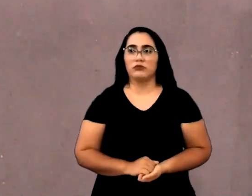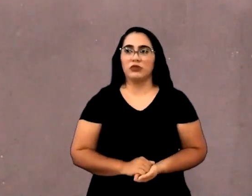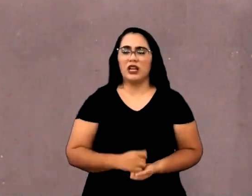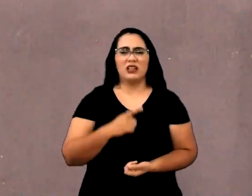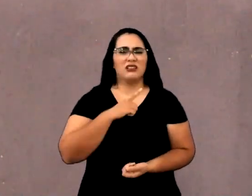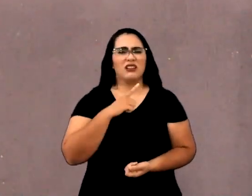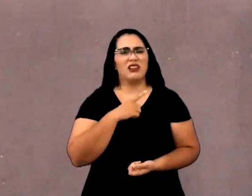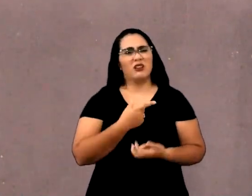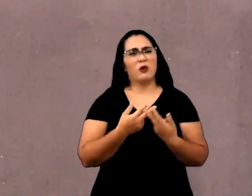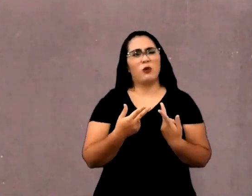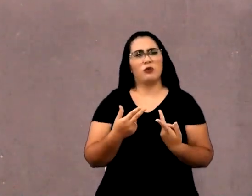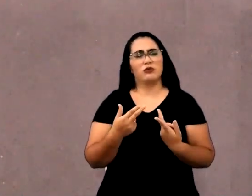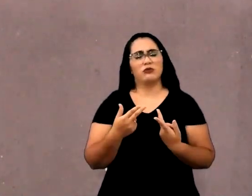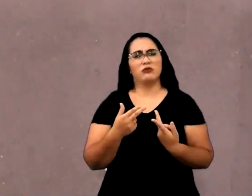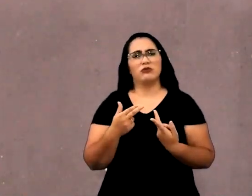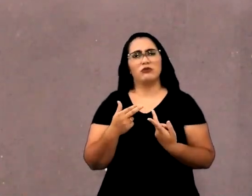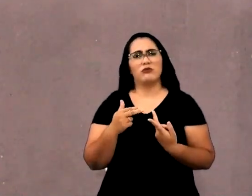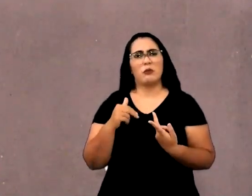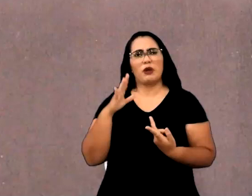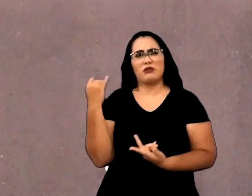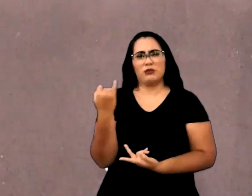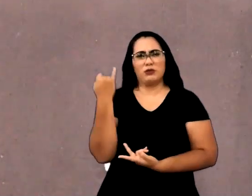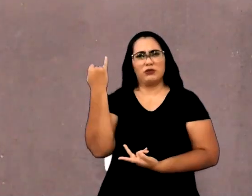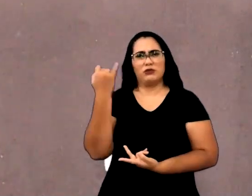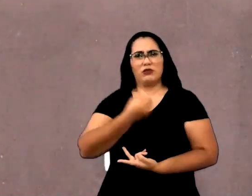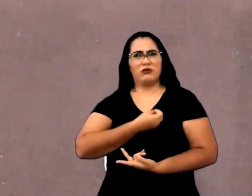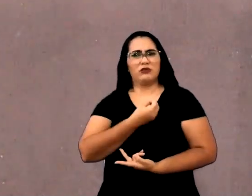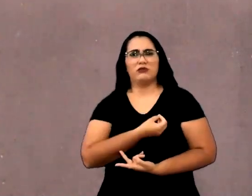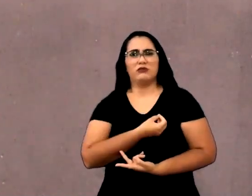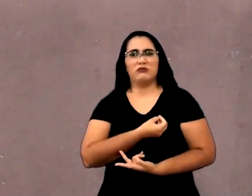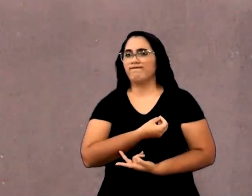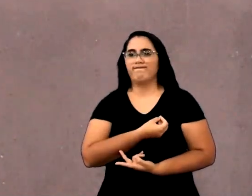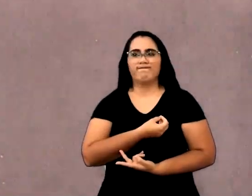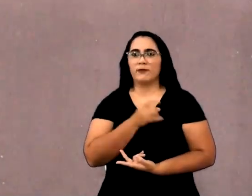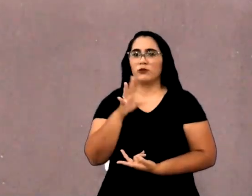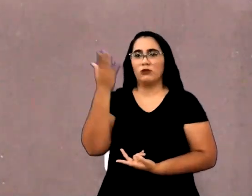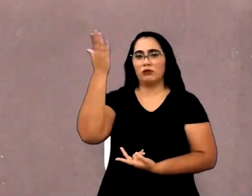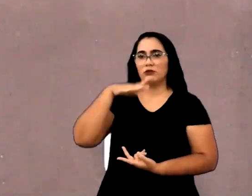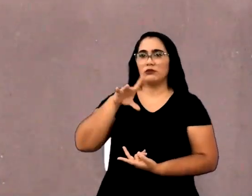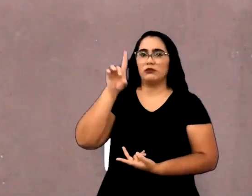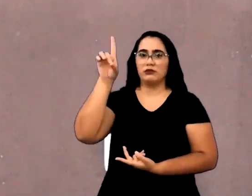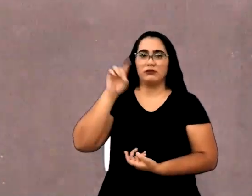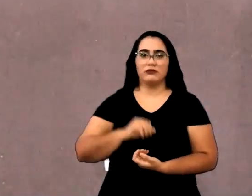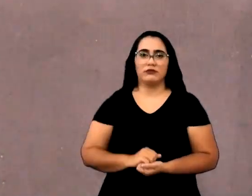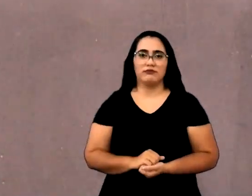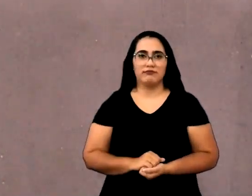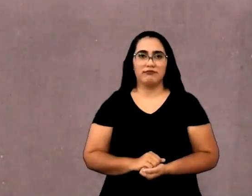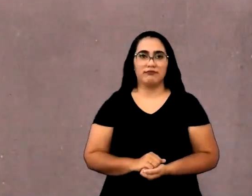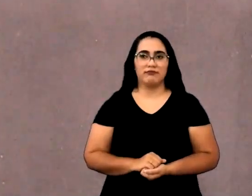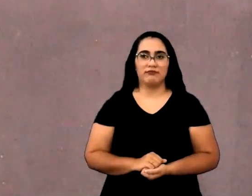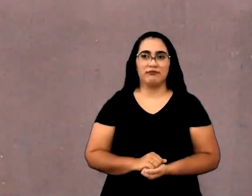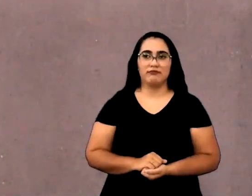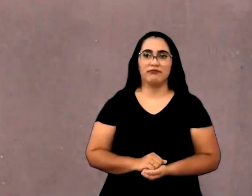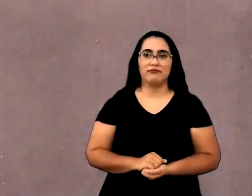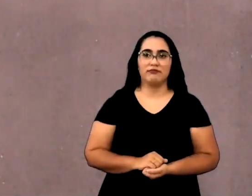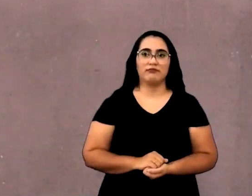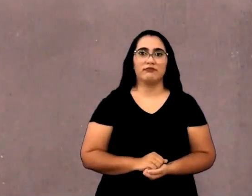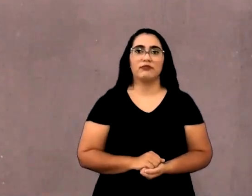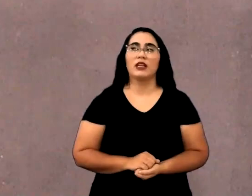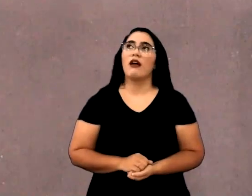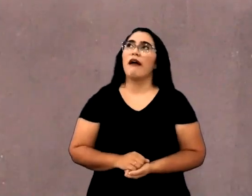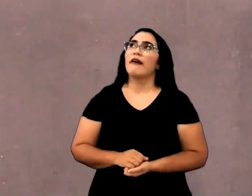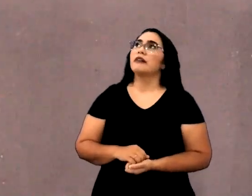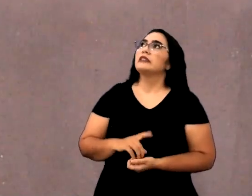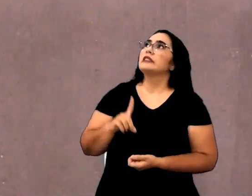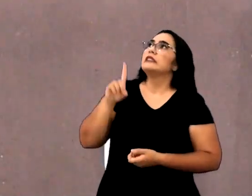Não tem algo mais nesse mundo que necessite para a nossa vida, sem ser a presença de Deus. A presença de Deus é o